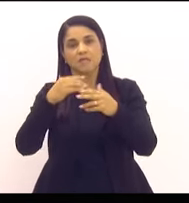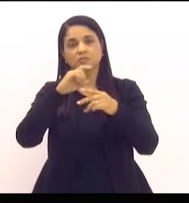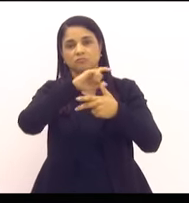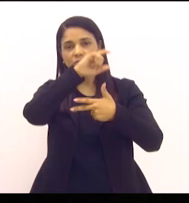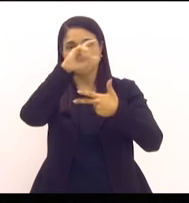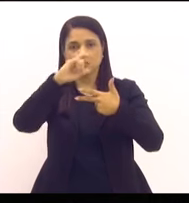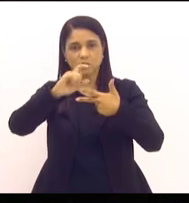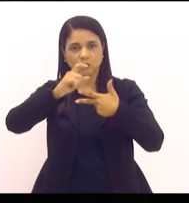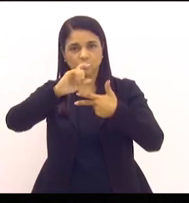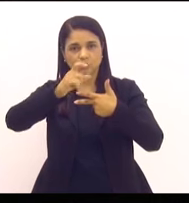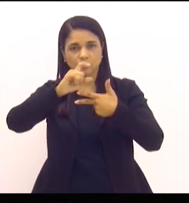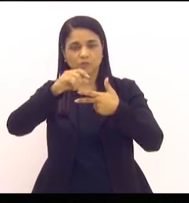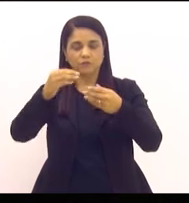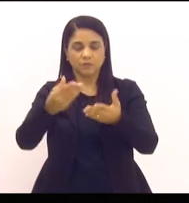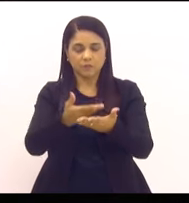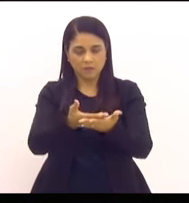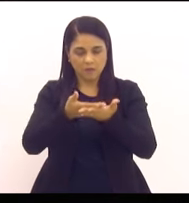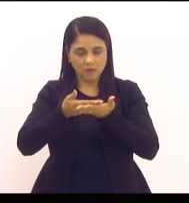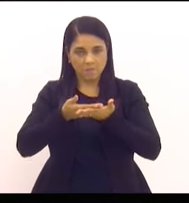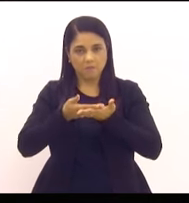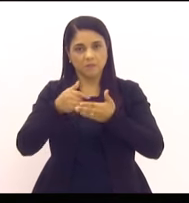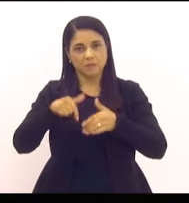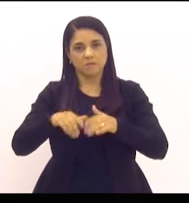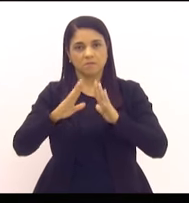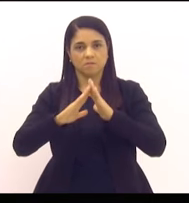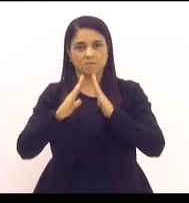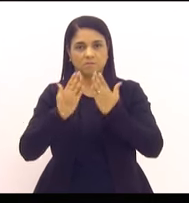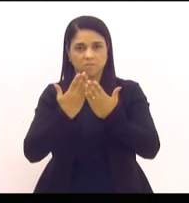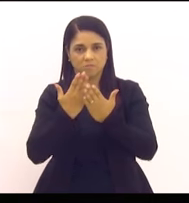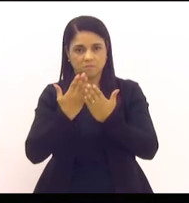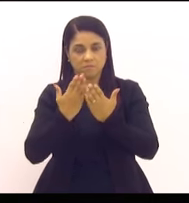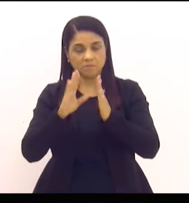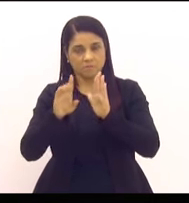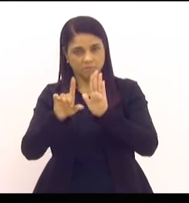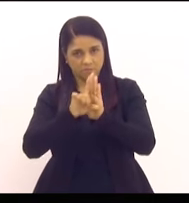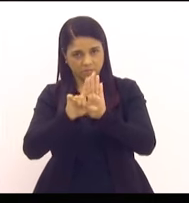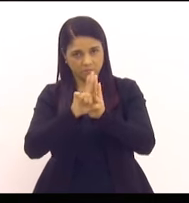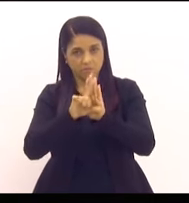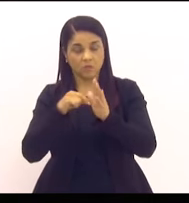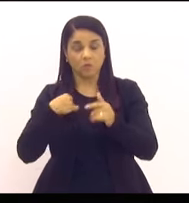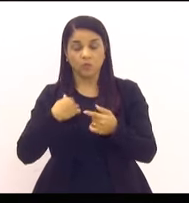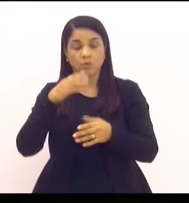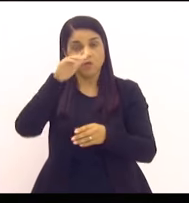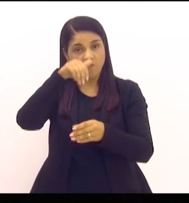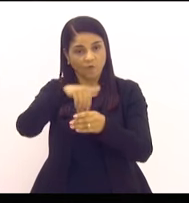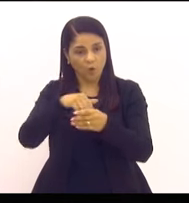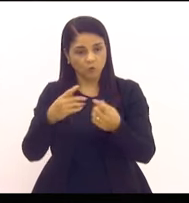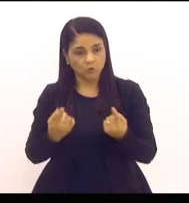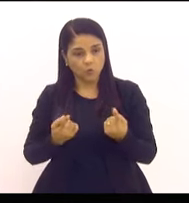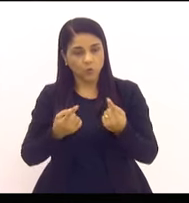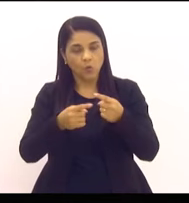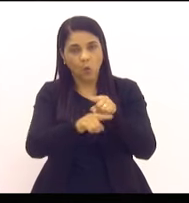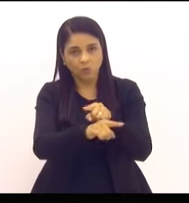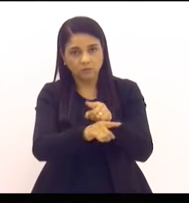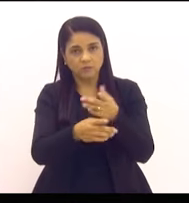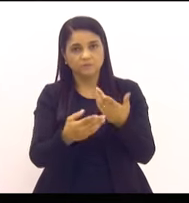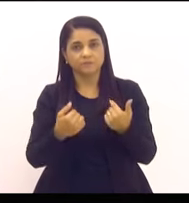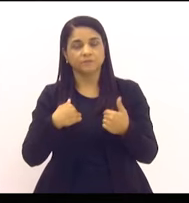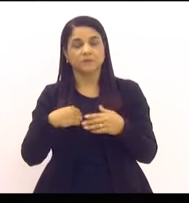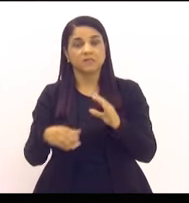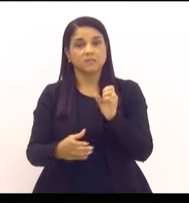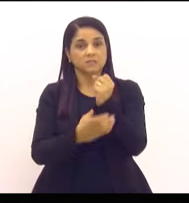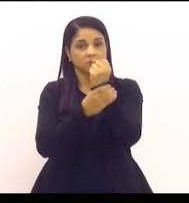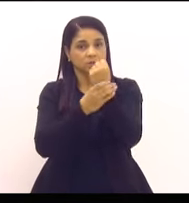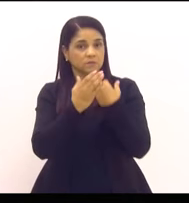essa casa. Então, quando eu fiz o meu voto contrário na Comissão de Segurança Pública, é porque